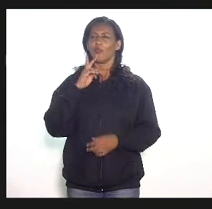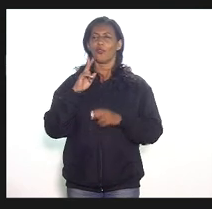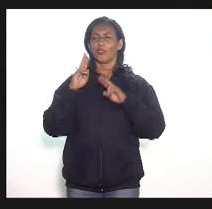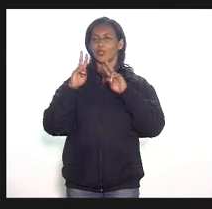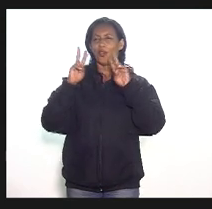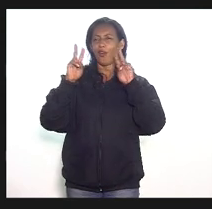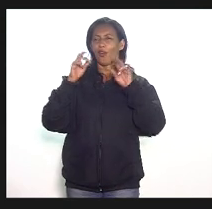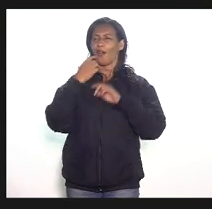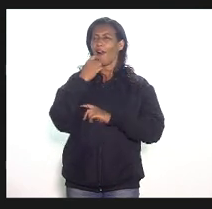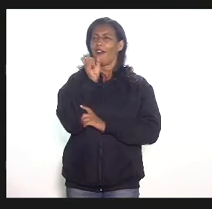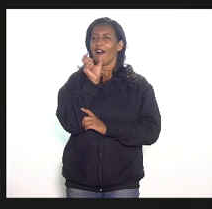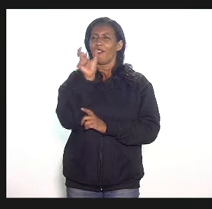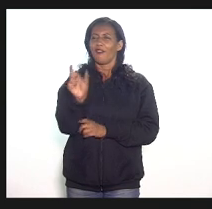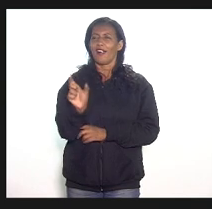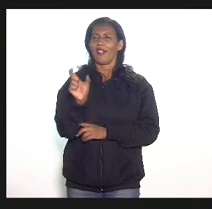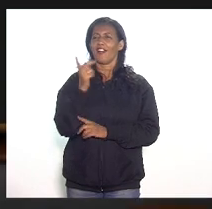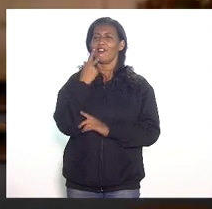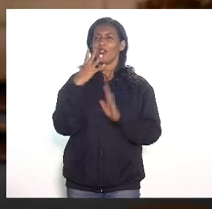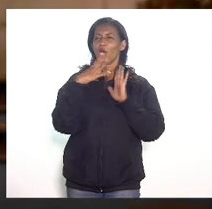já pode comentar. Gostei.